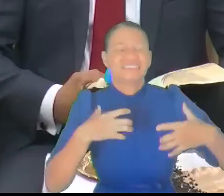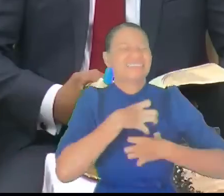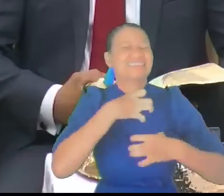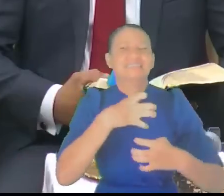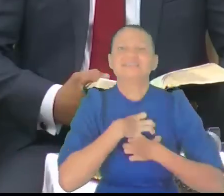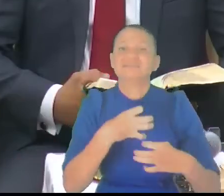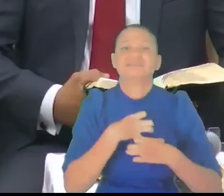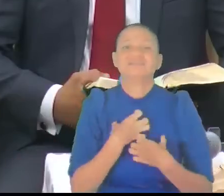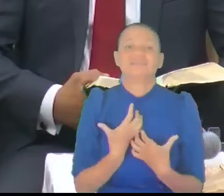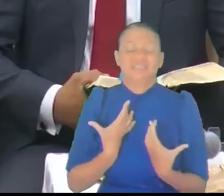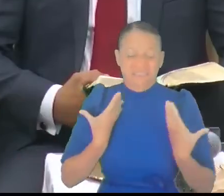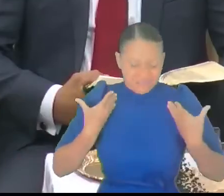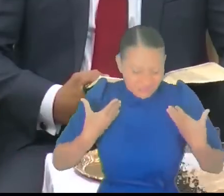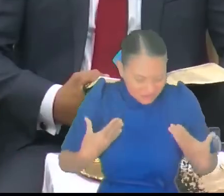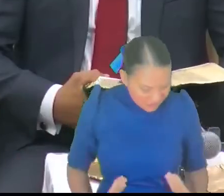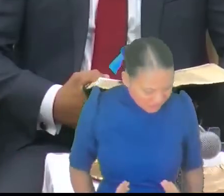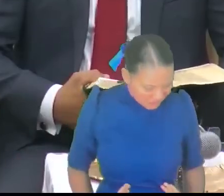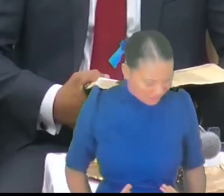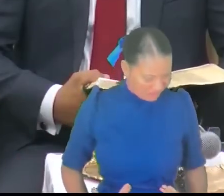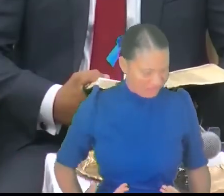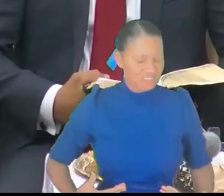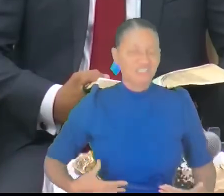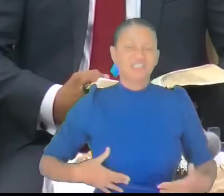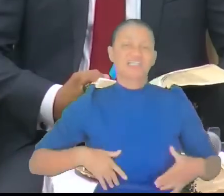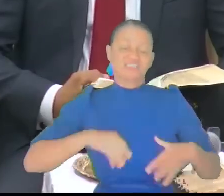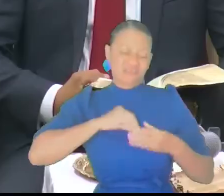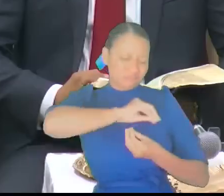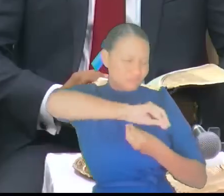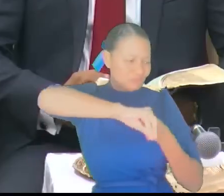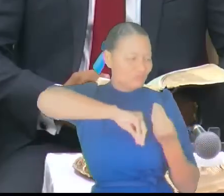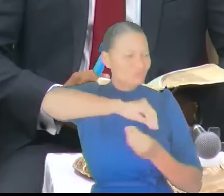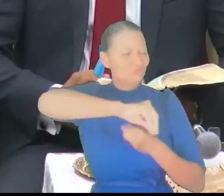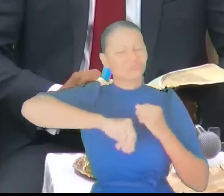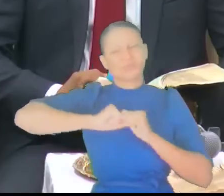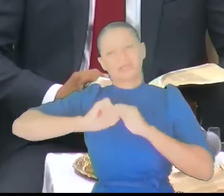que ainda estou na alva do dia.